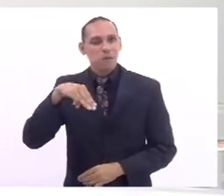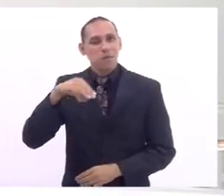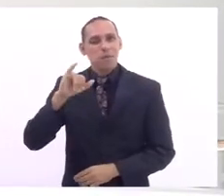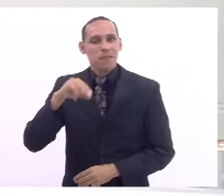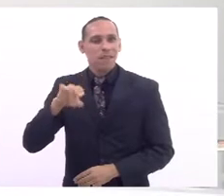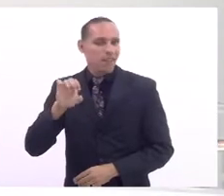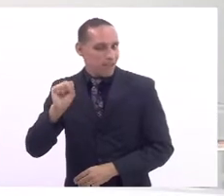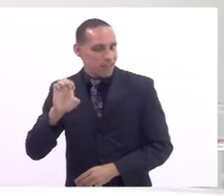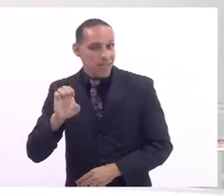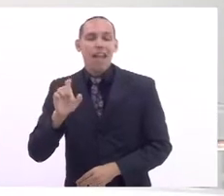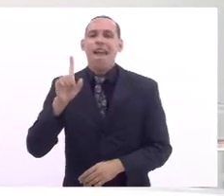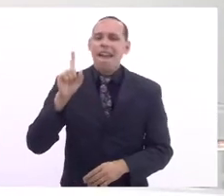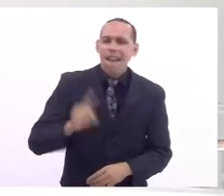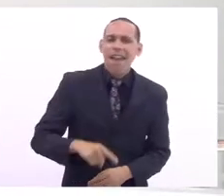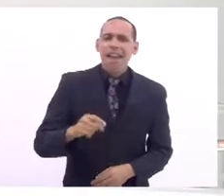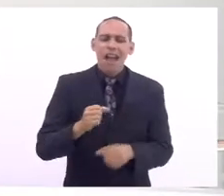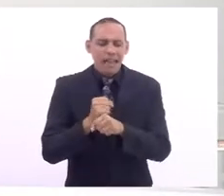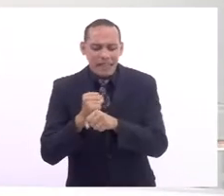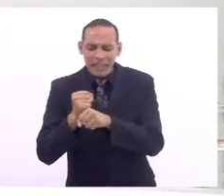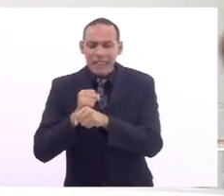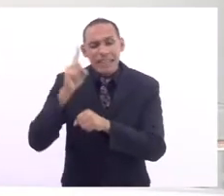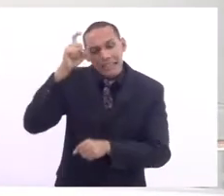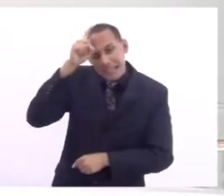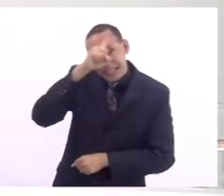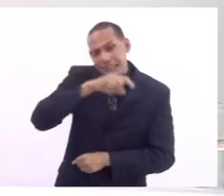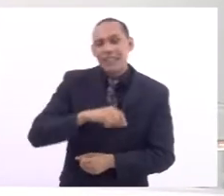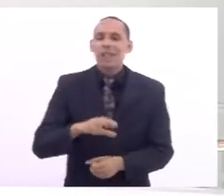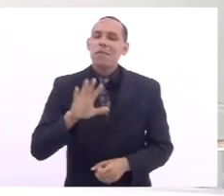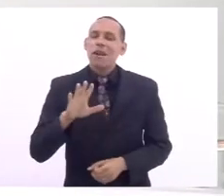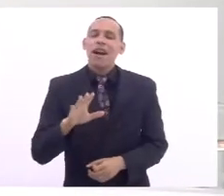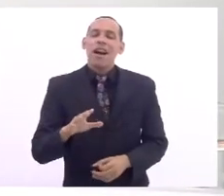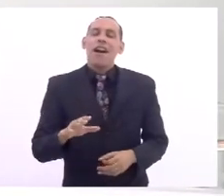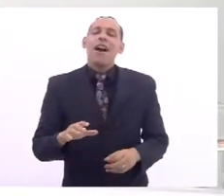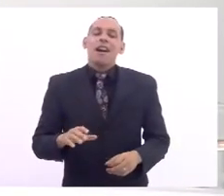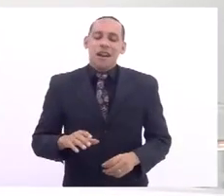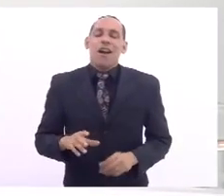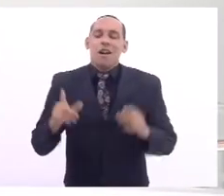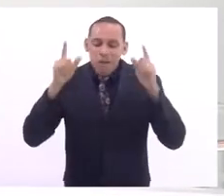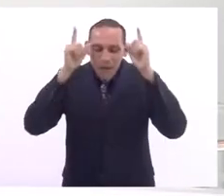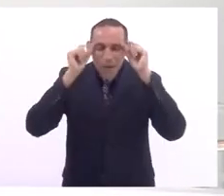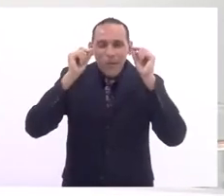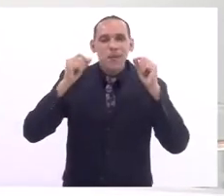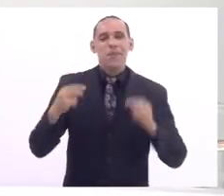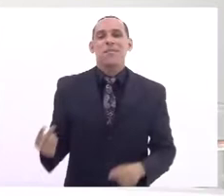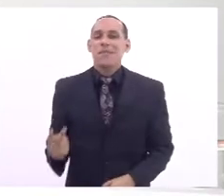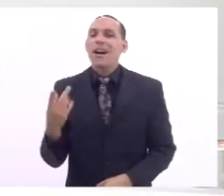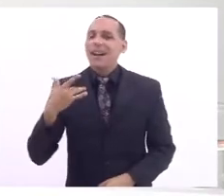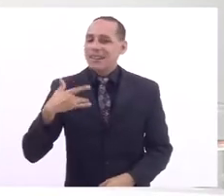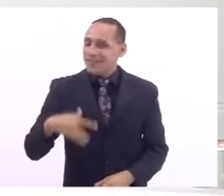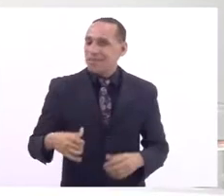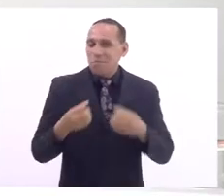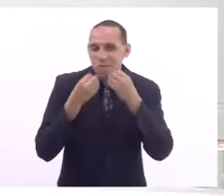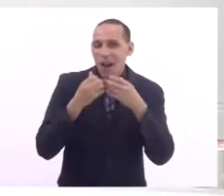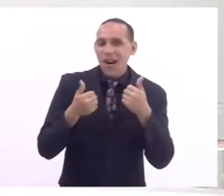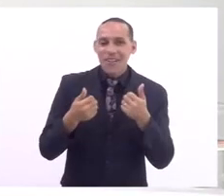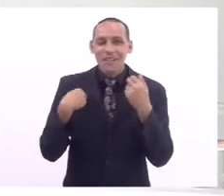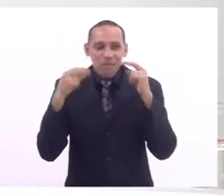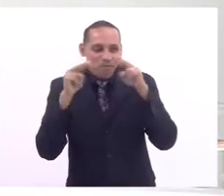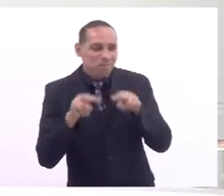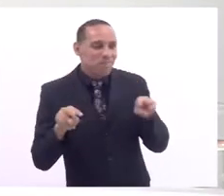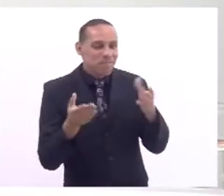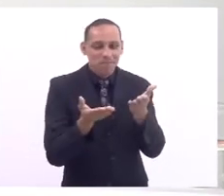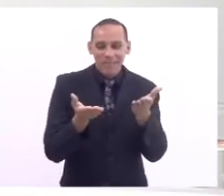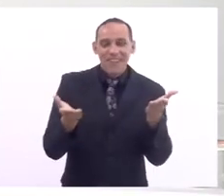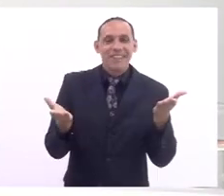nós mas que a gente tem a sensação de que valeu a pena pelo menos daqui de onde eu tô vendo essa cena linda que